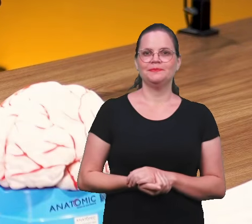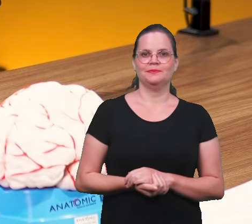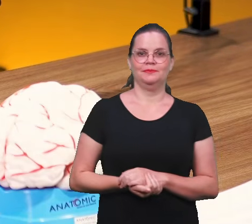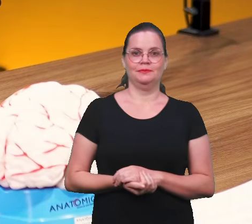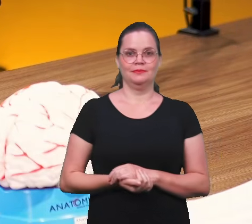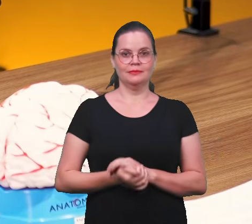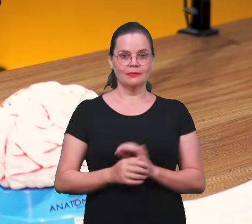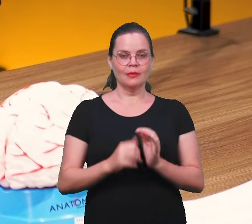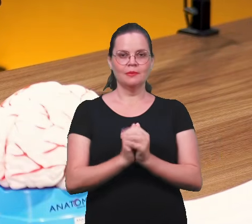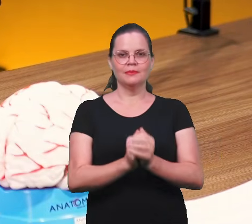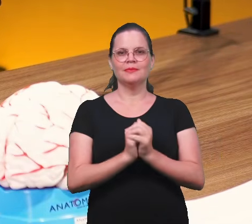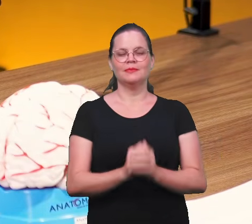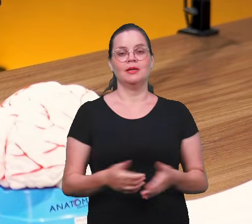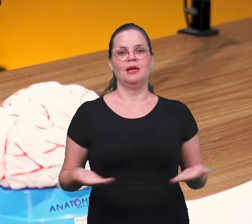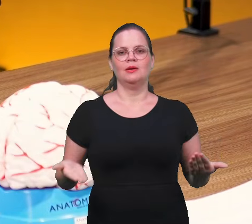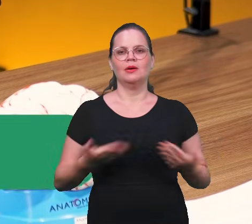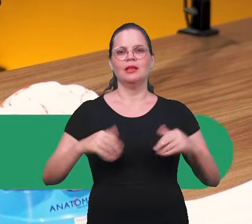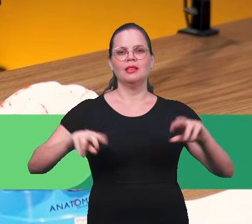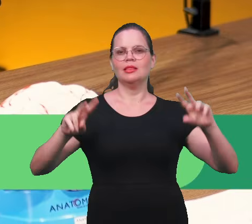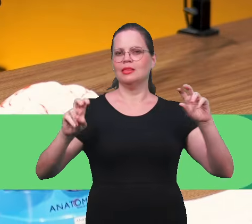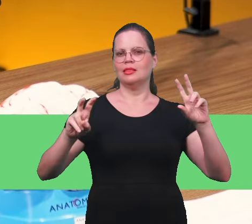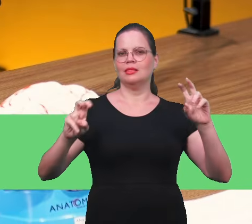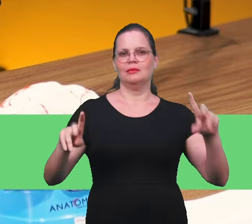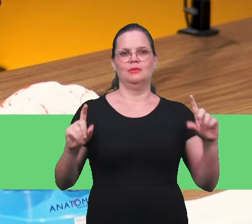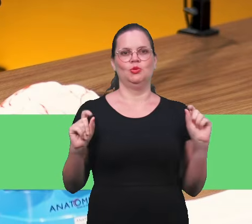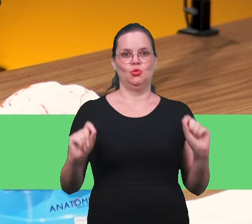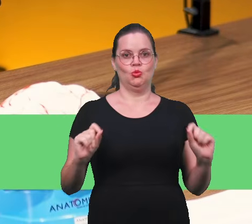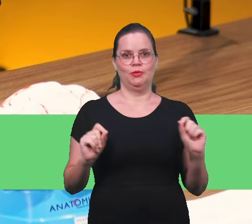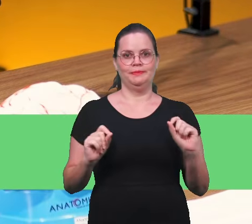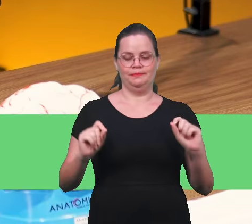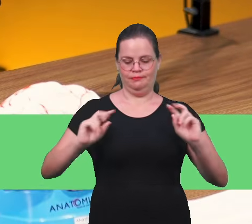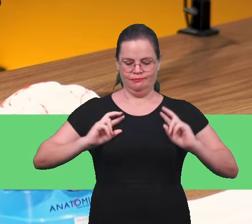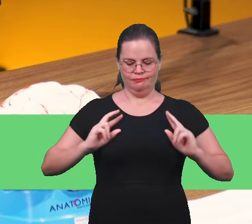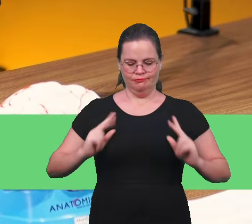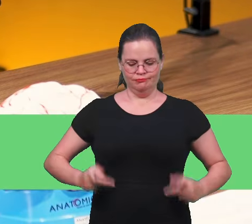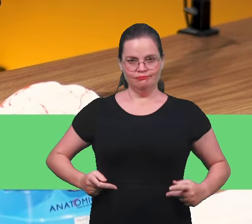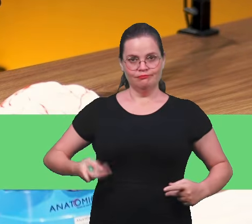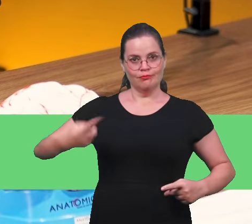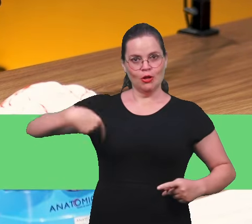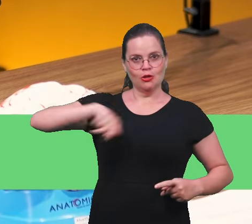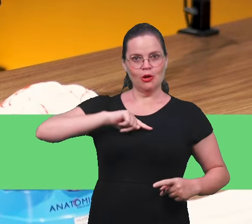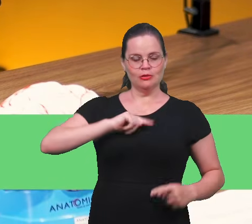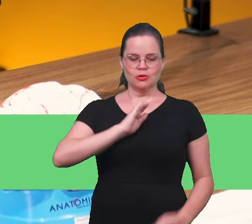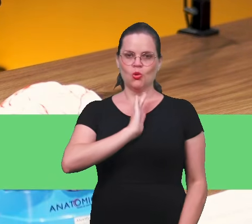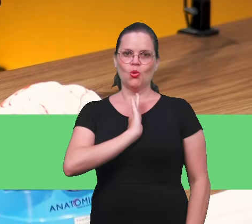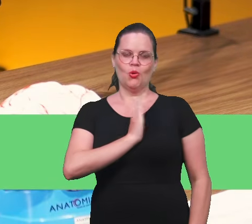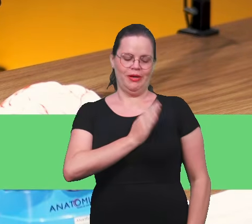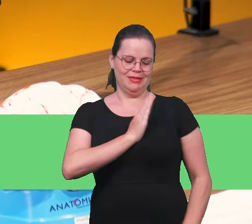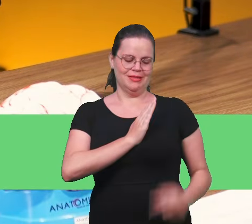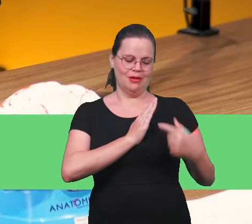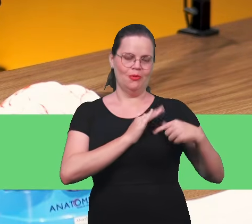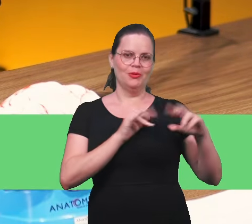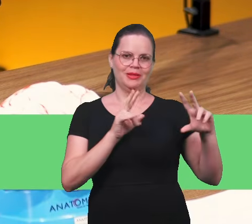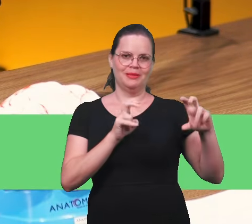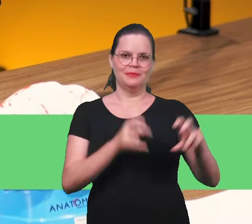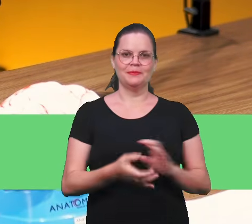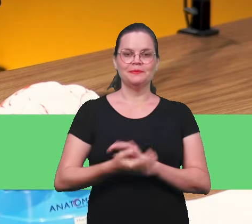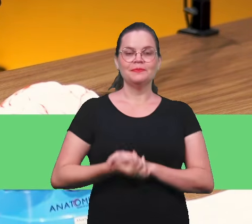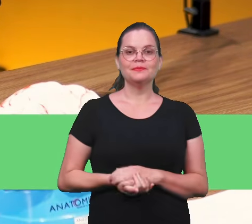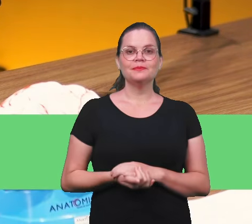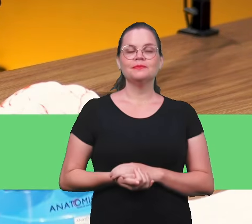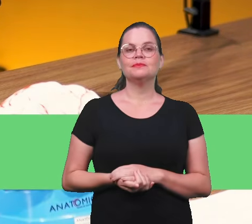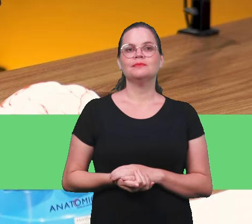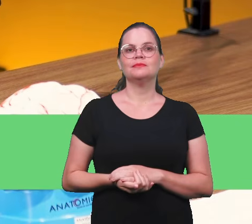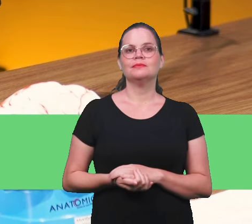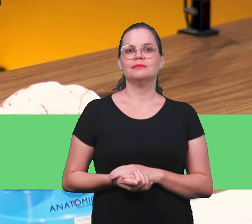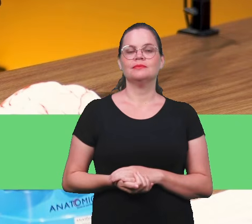O tema do nosso programa é o coração do homem. Nós vamos falar nesse programa